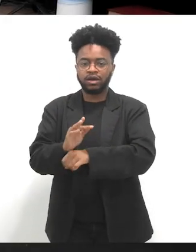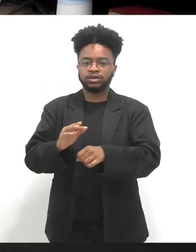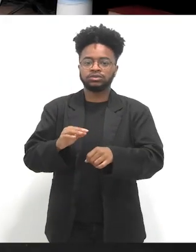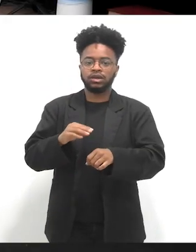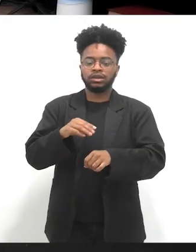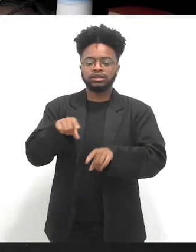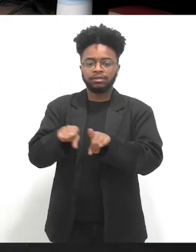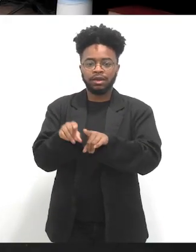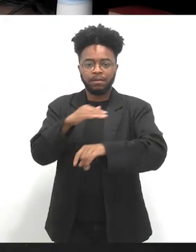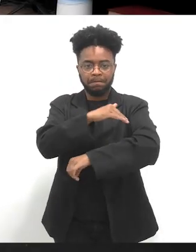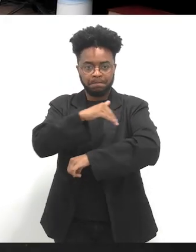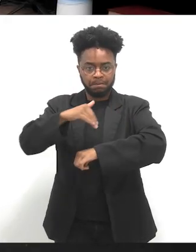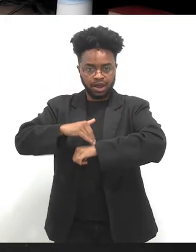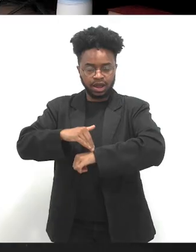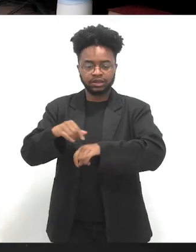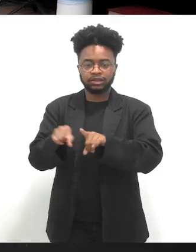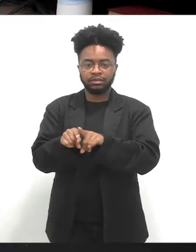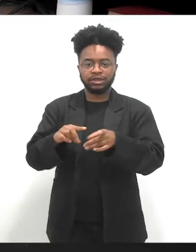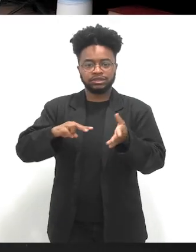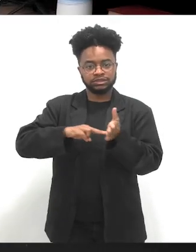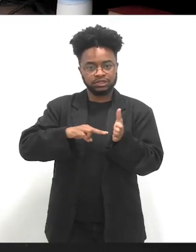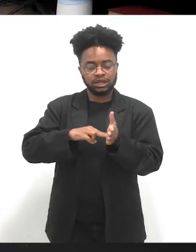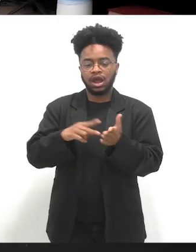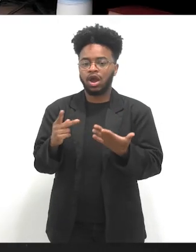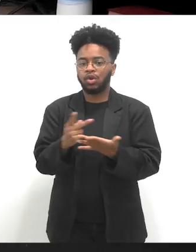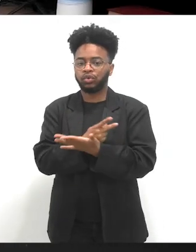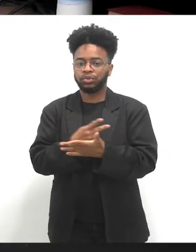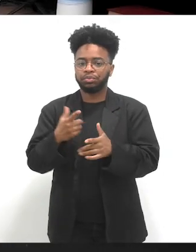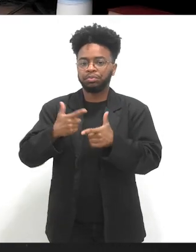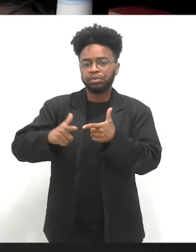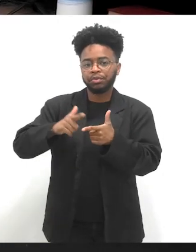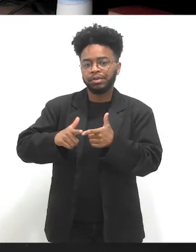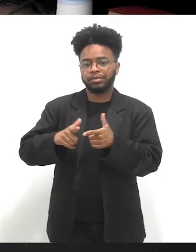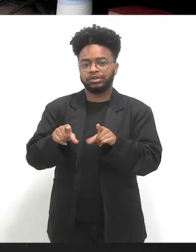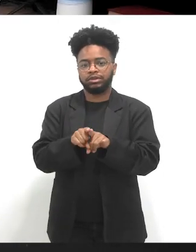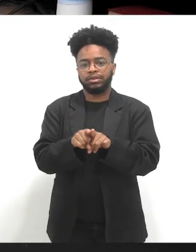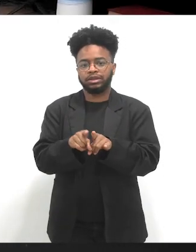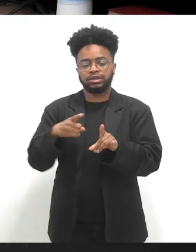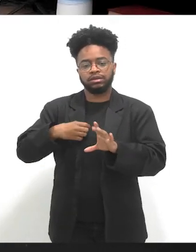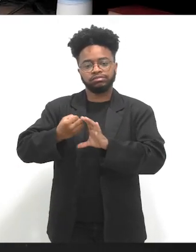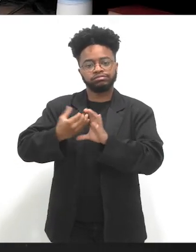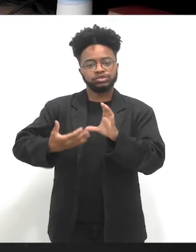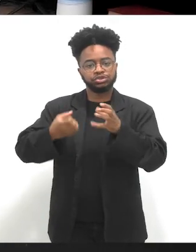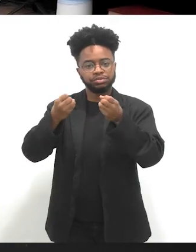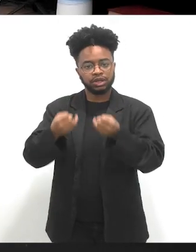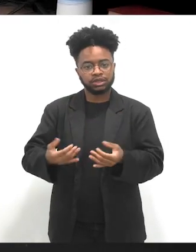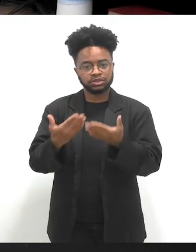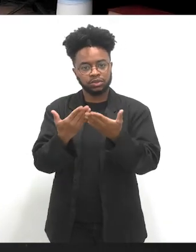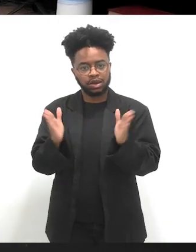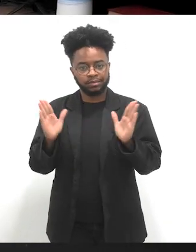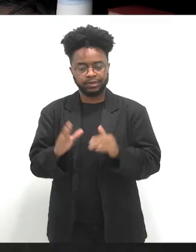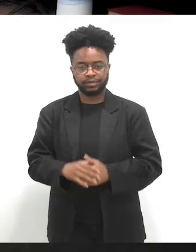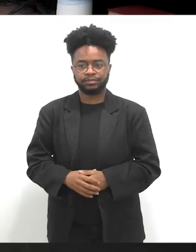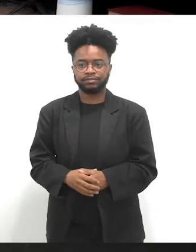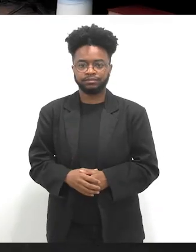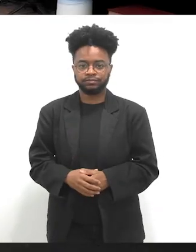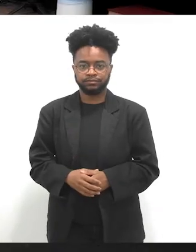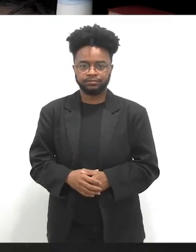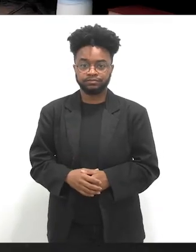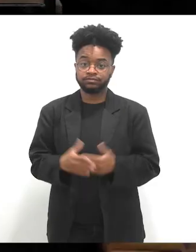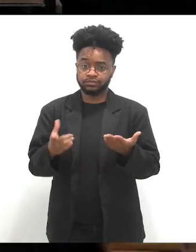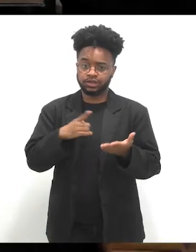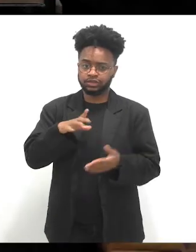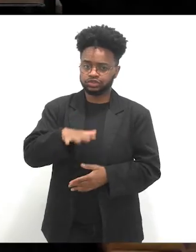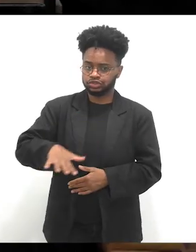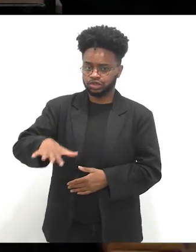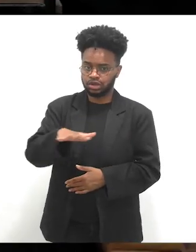a Síria. Então, a gente tem alguns países que passam por esse entendimento mais coletivo, essa definição ampliada. E aí tem essa